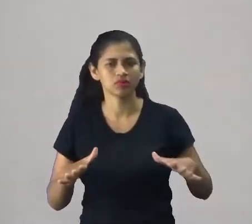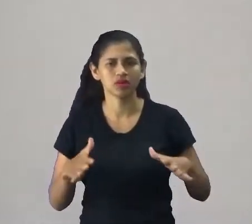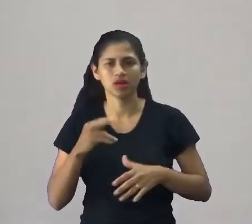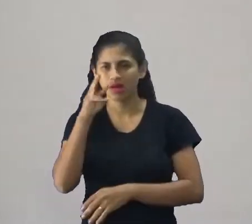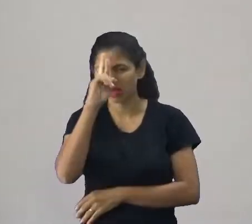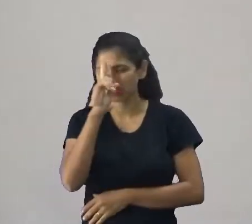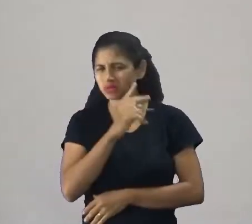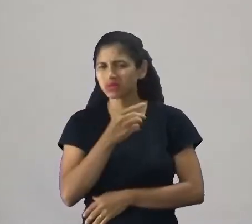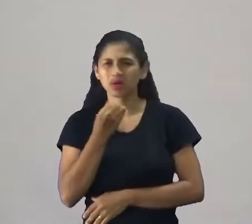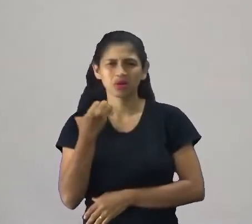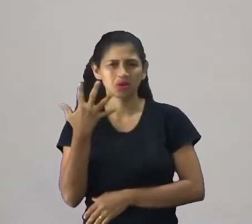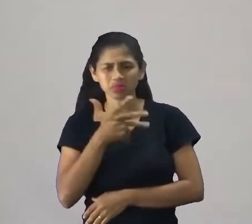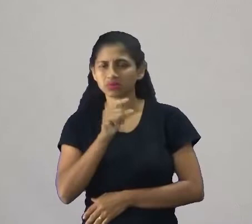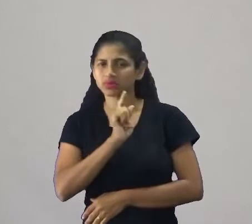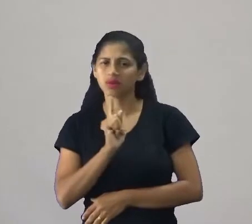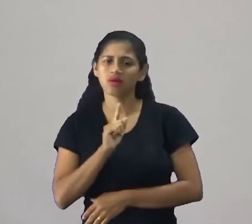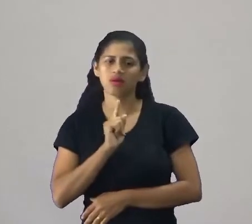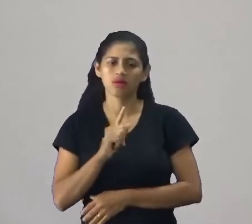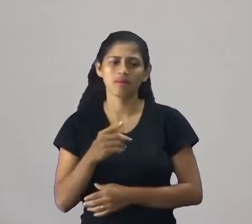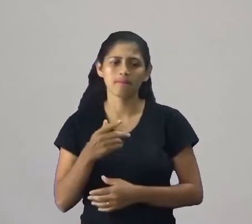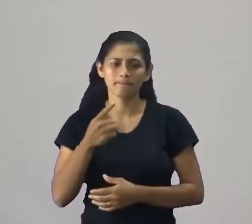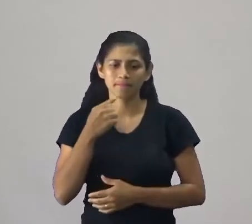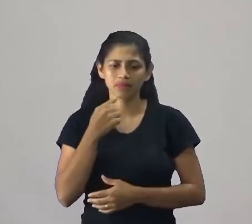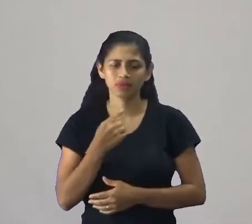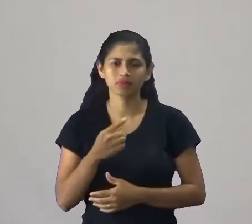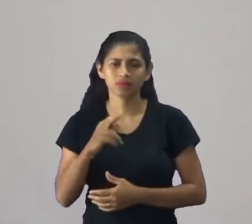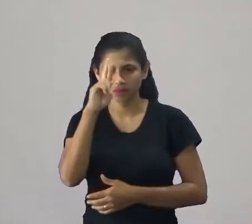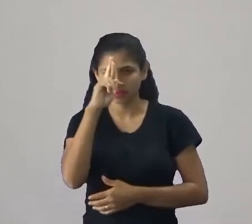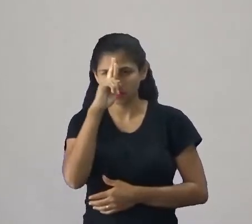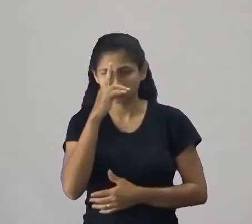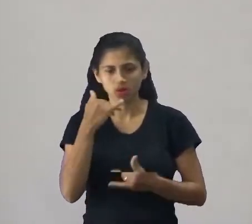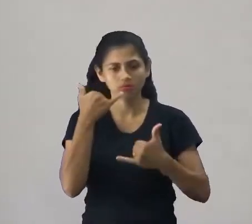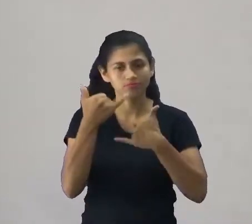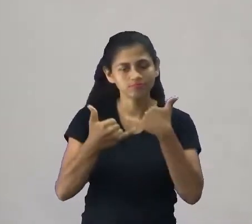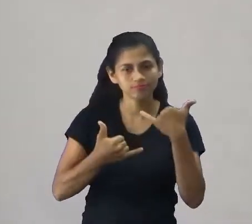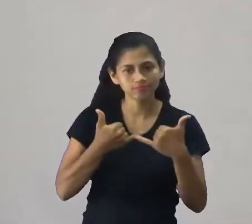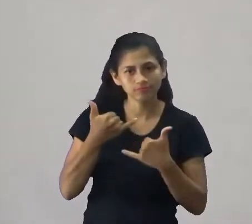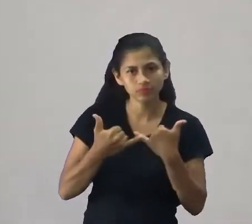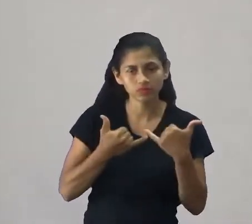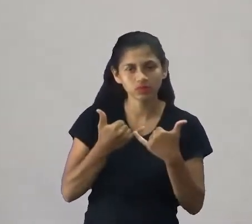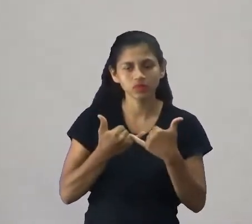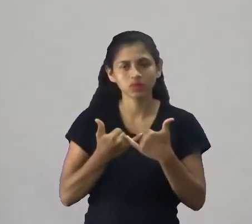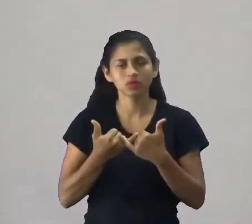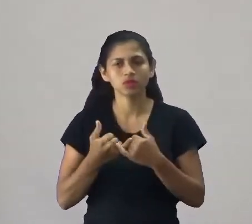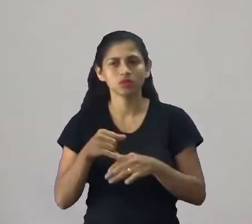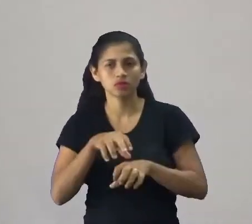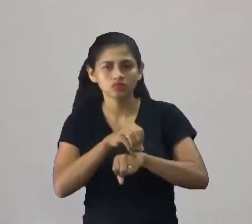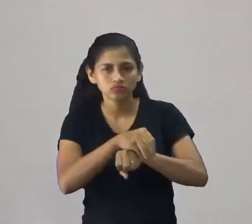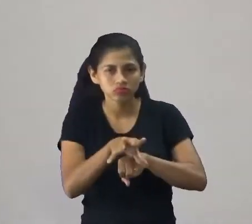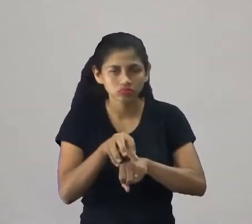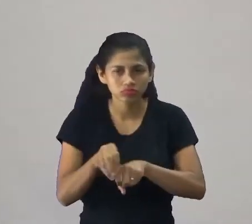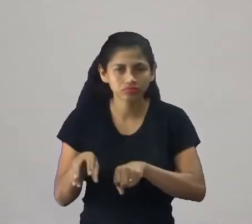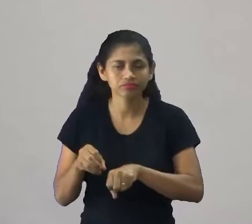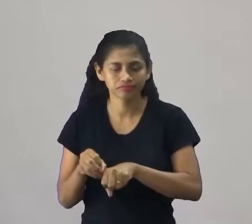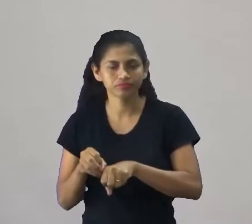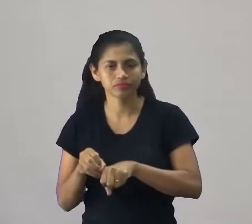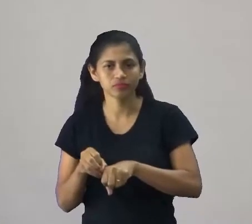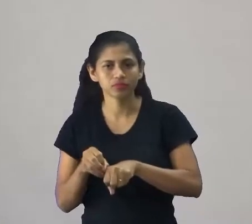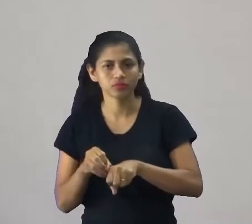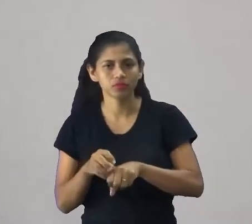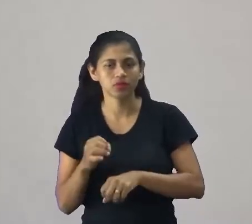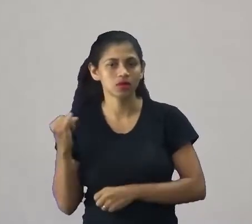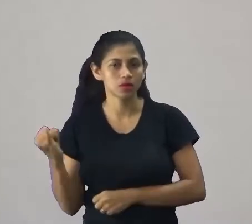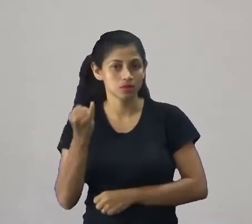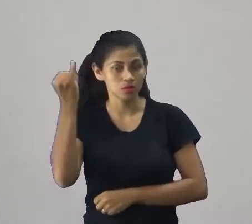tal, mas esse viés de uma história contar, ou uma brincadeira contar uma história, ela tá passando sempre uma mensagem. É importante a